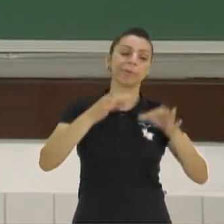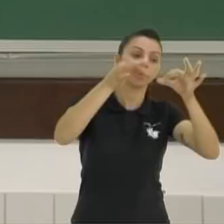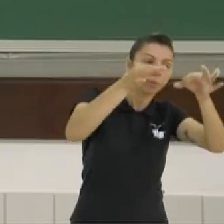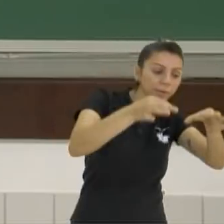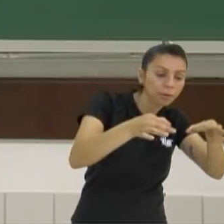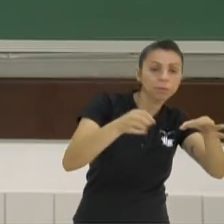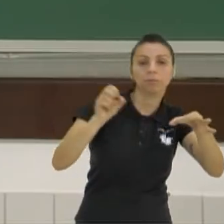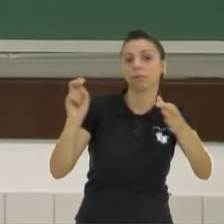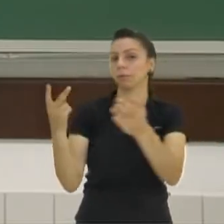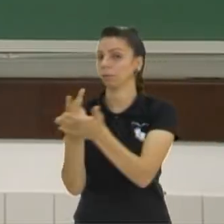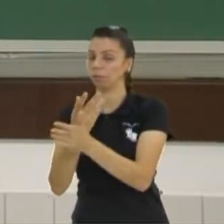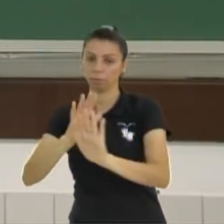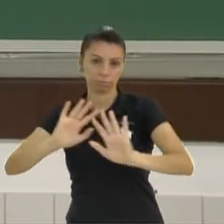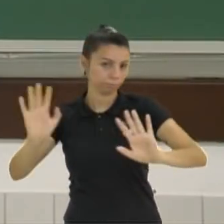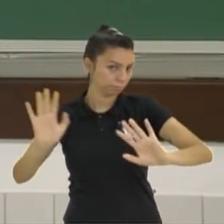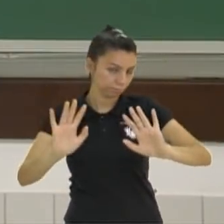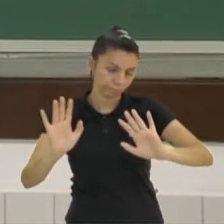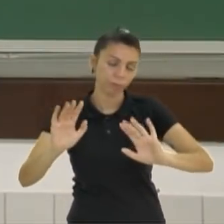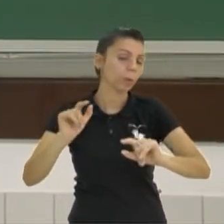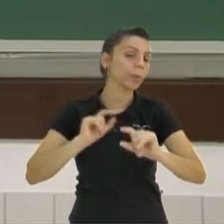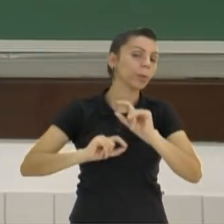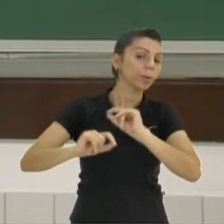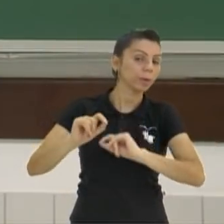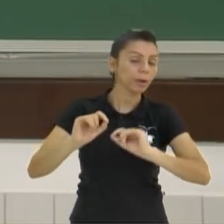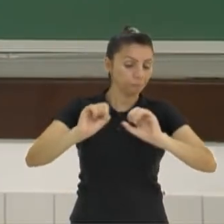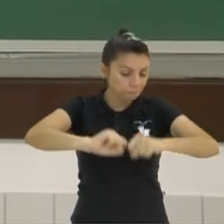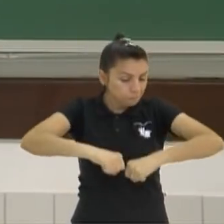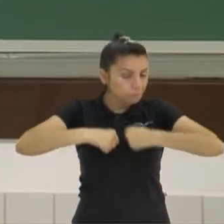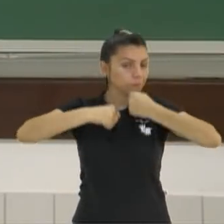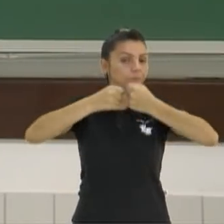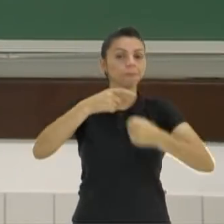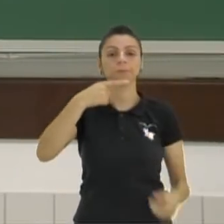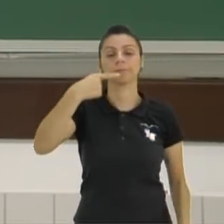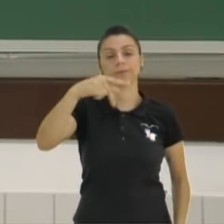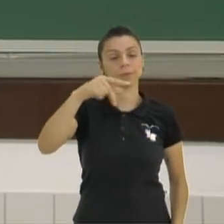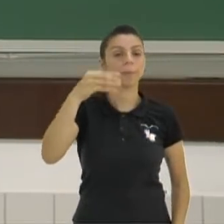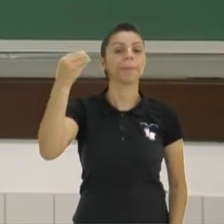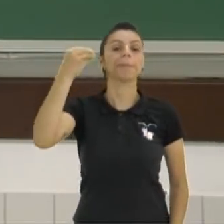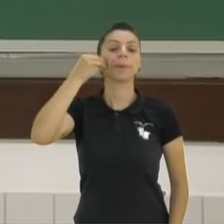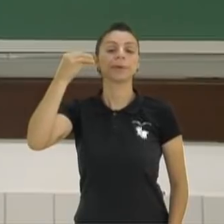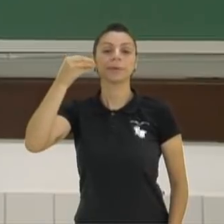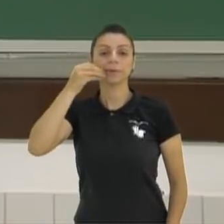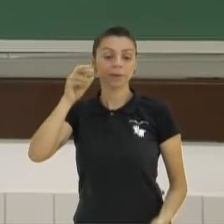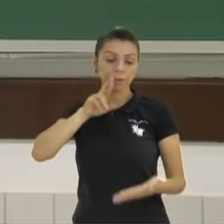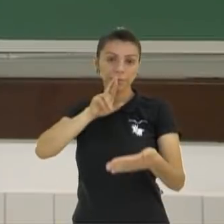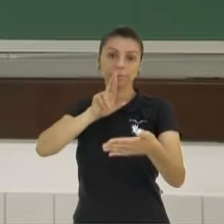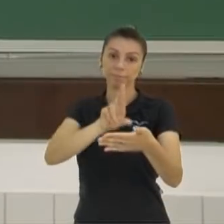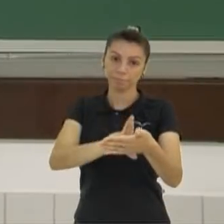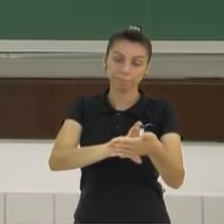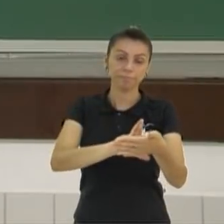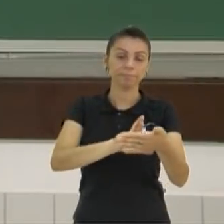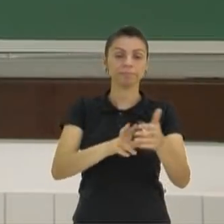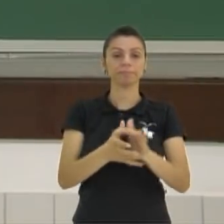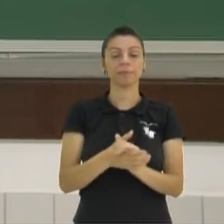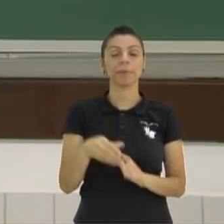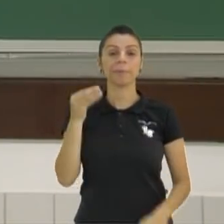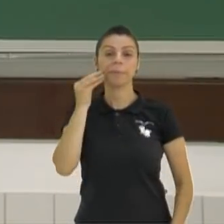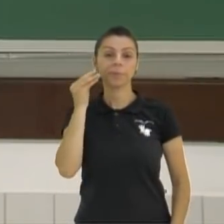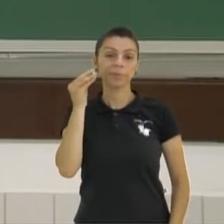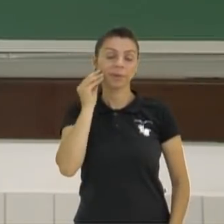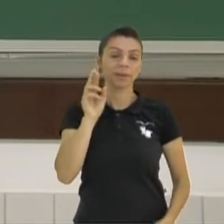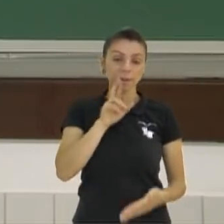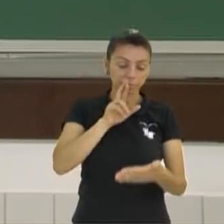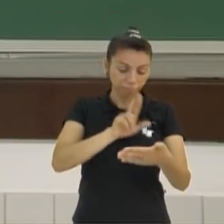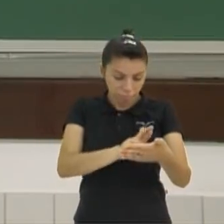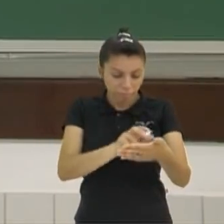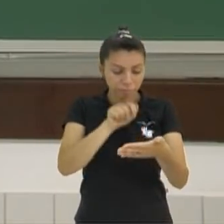ou errado. O que nós consideramos aqui é o teu esforço para tentar pontuar, para tentar assinalar, para